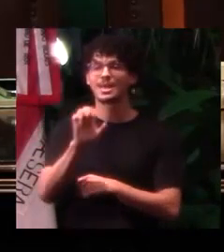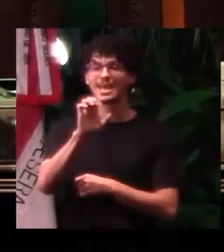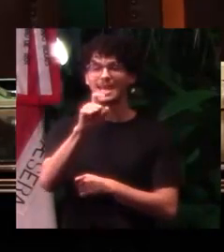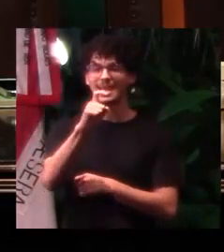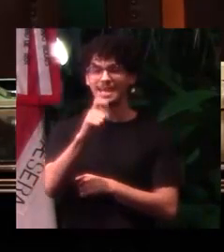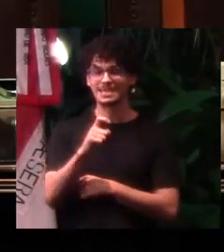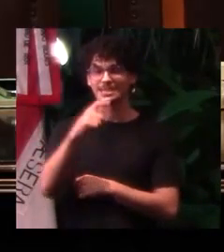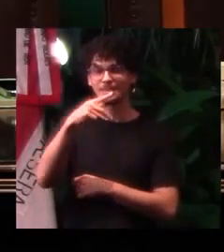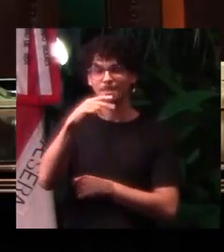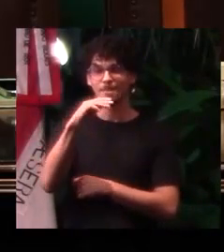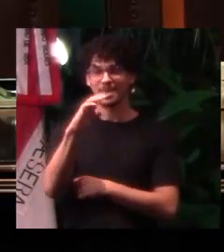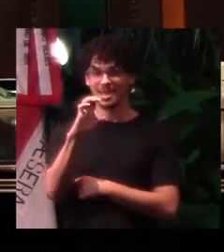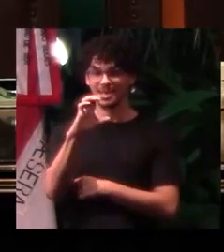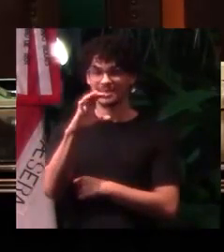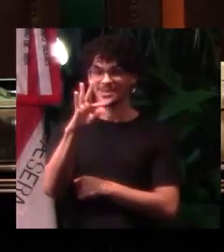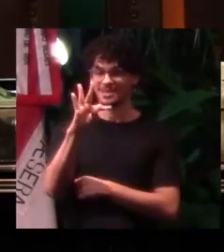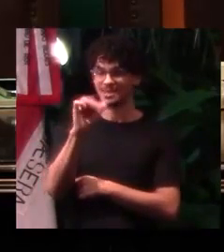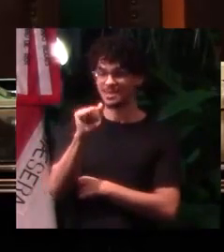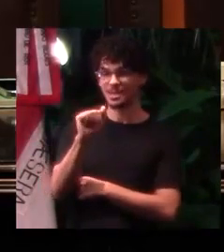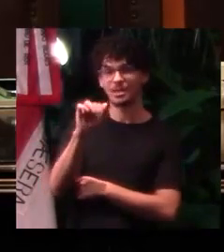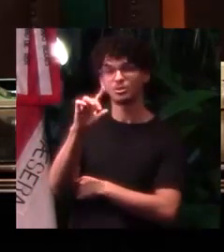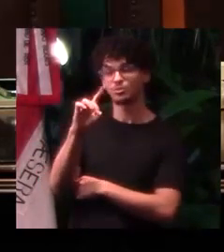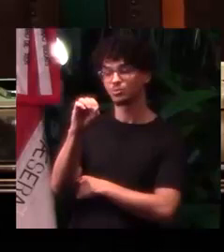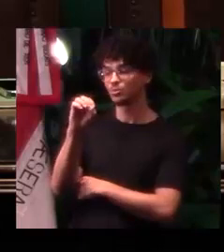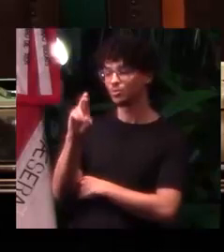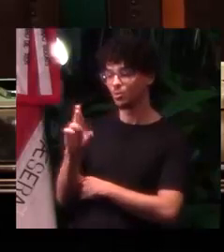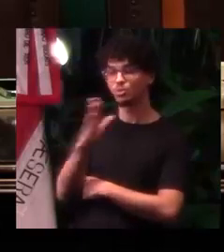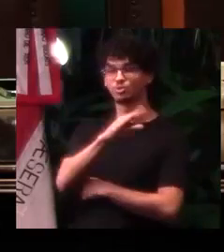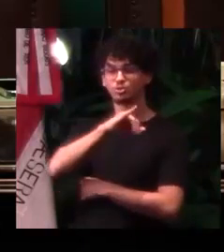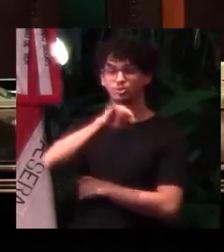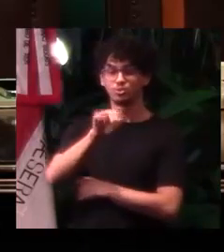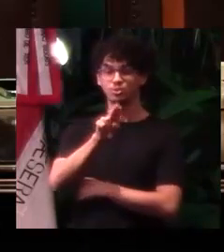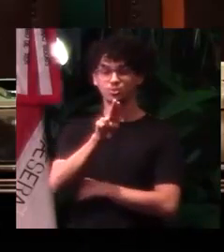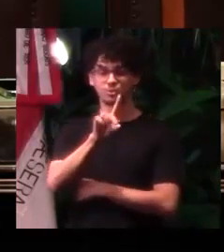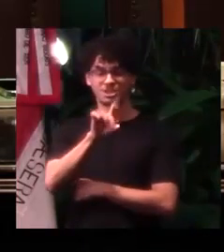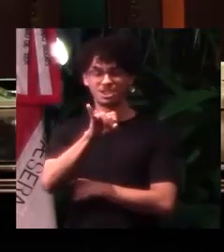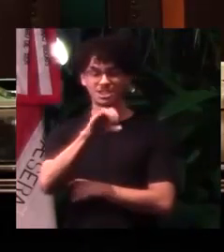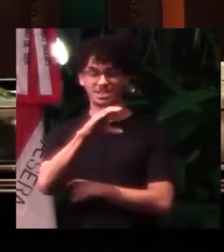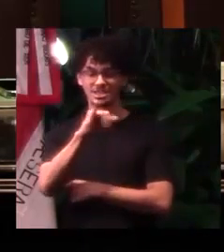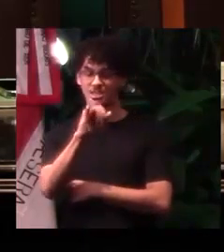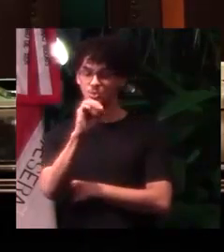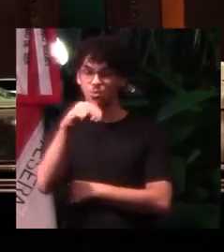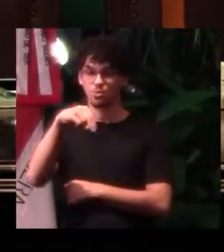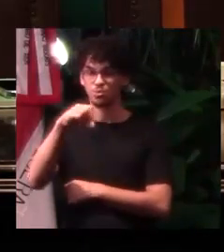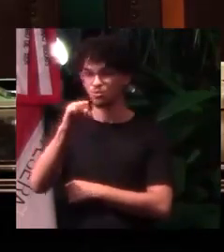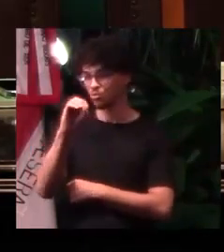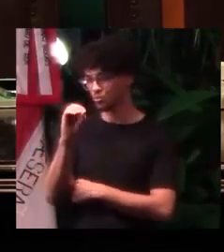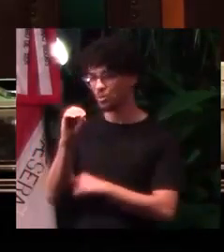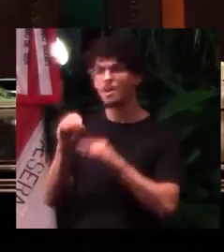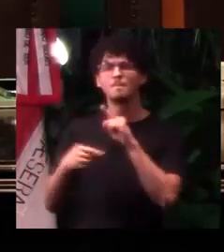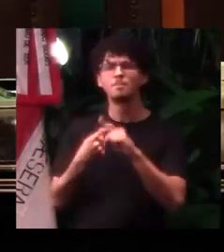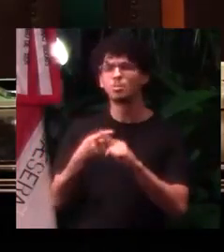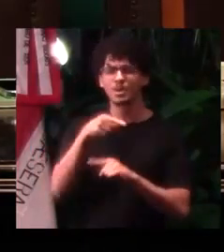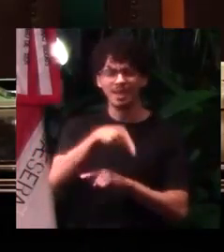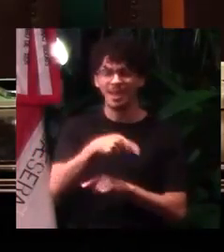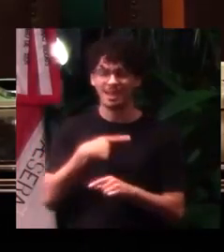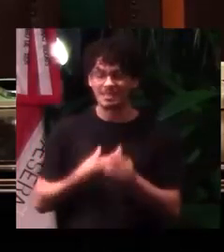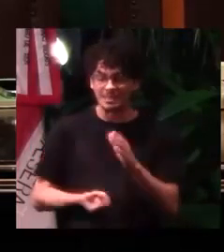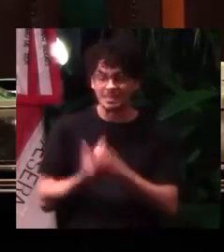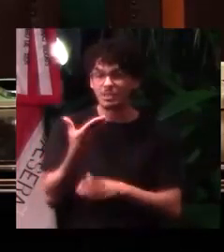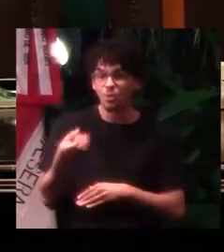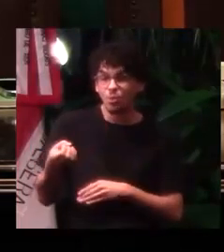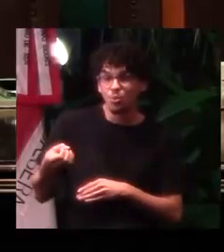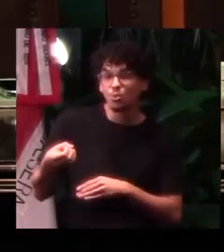espectador judicioso. Ela vai dizer que a literatura, ela cria um novo modelo de